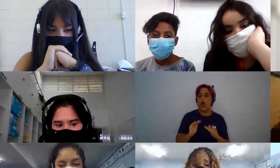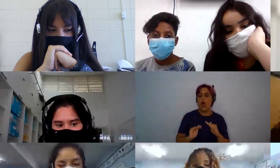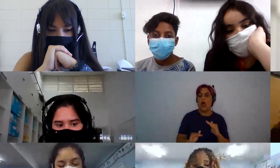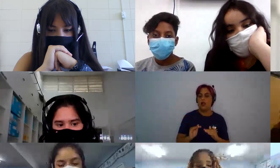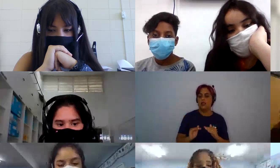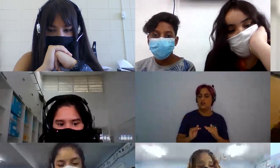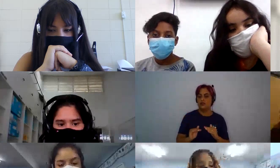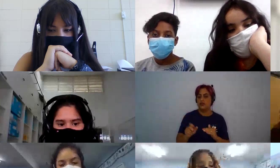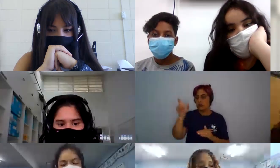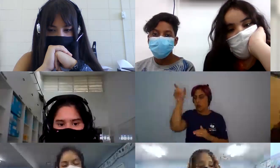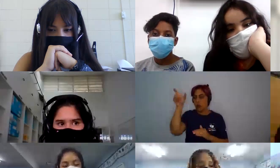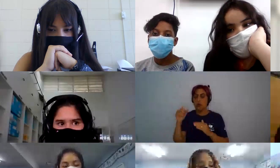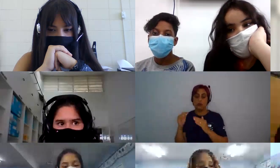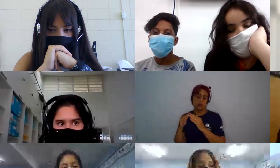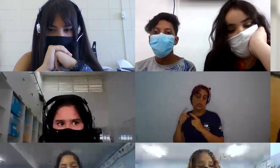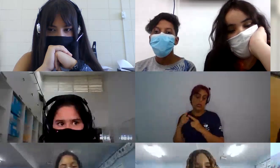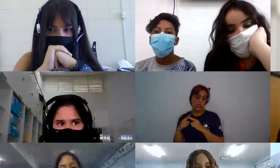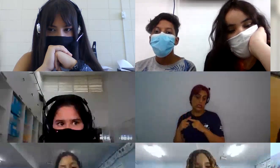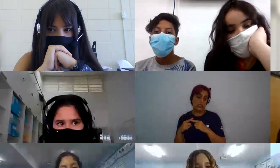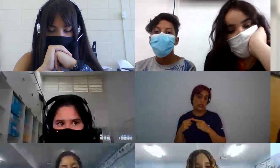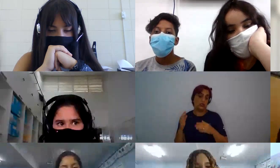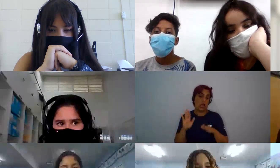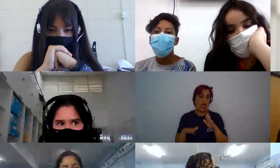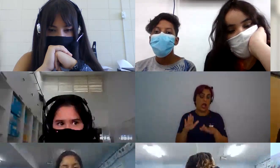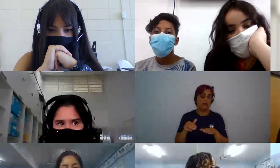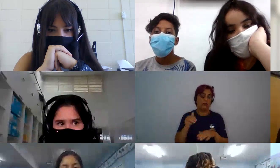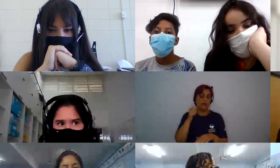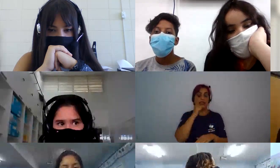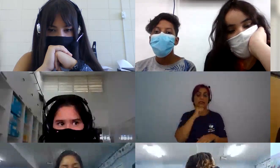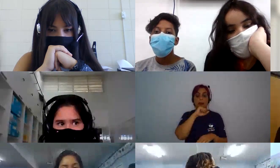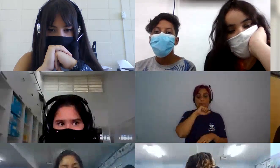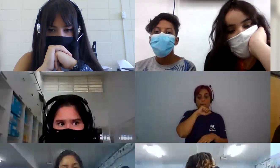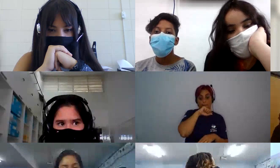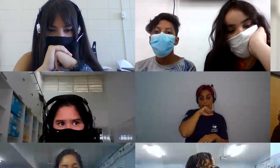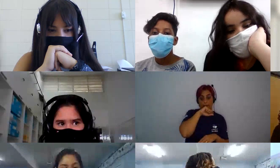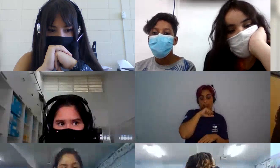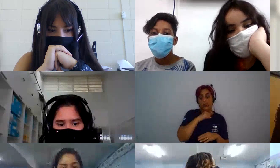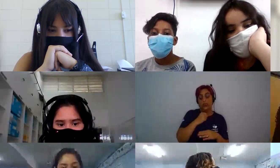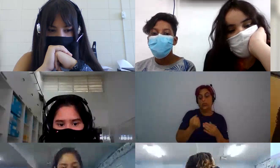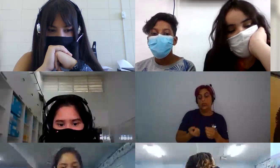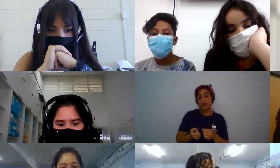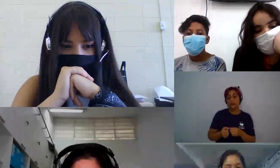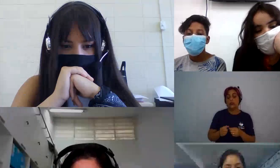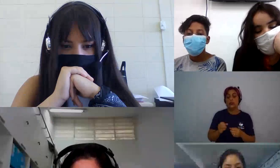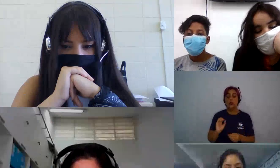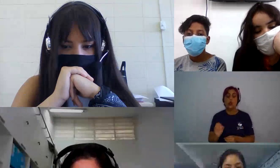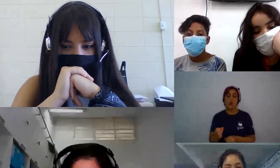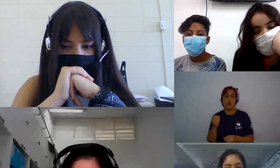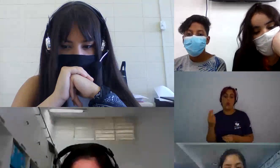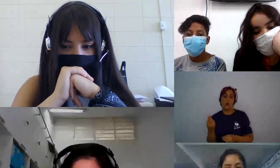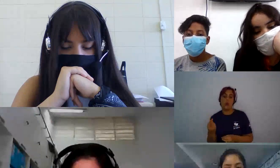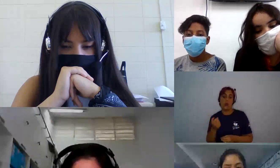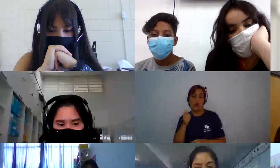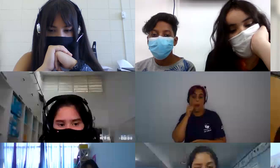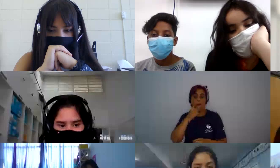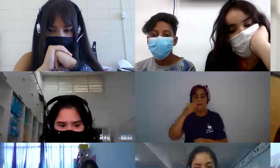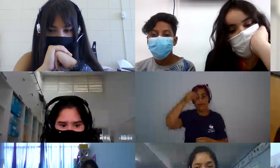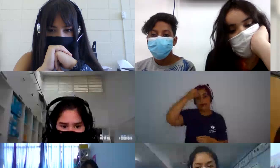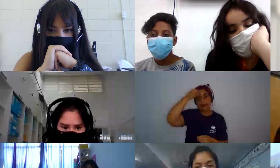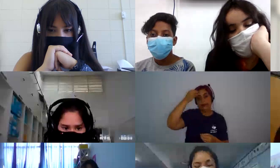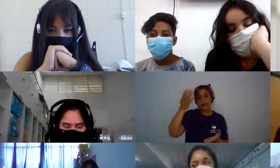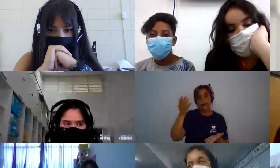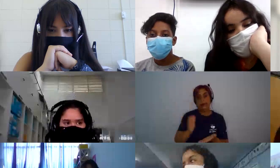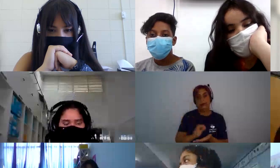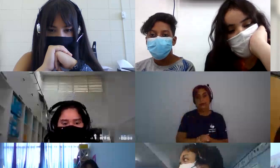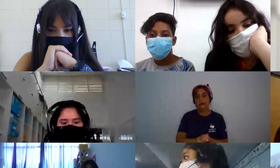da sua igreja, às vezes vai ser sua mãe, às vezes vai ser uma madrinha, né? Não sei se necessariamente é um médico. O médico